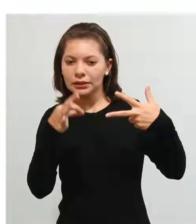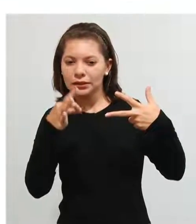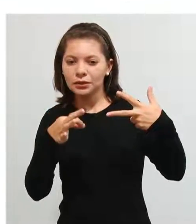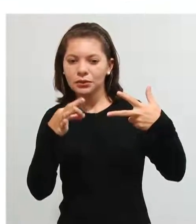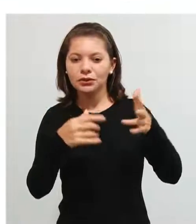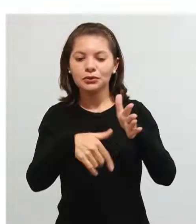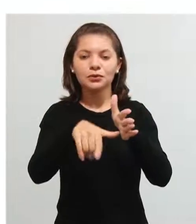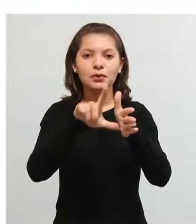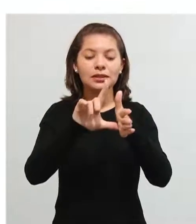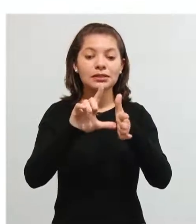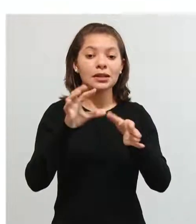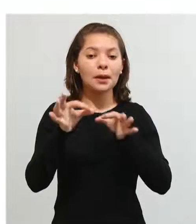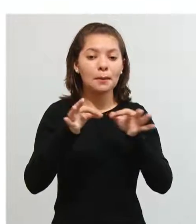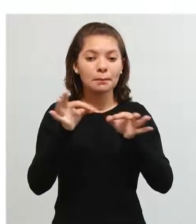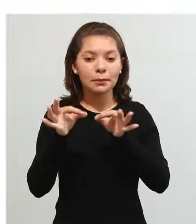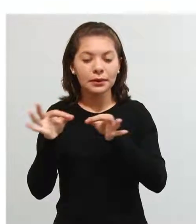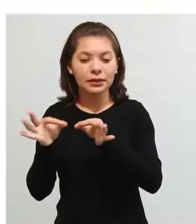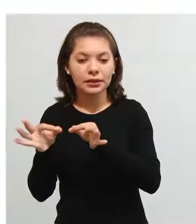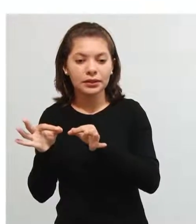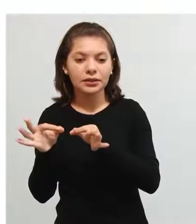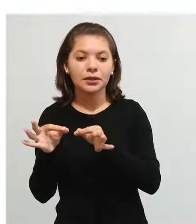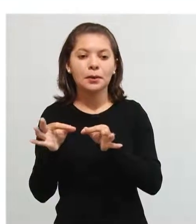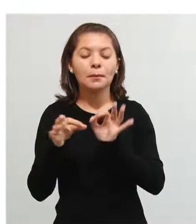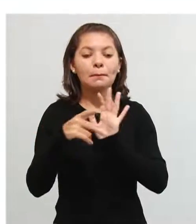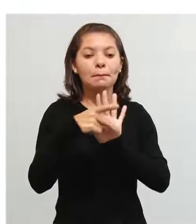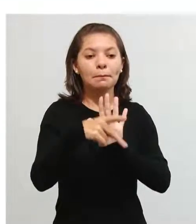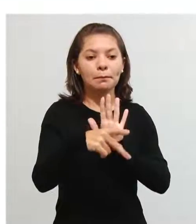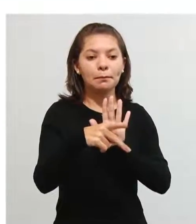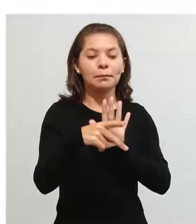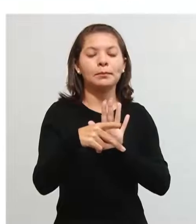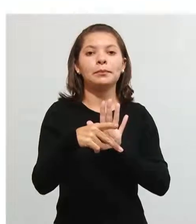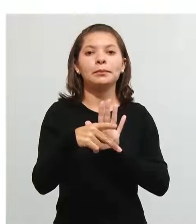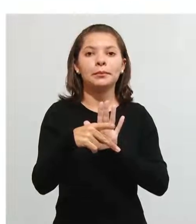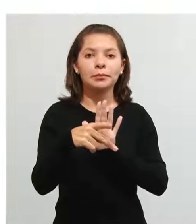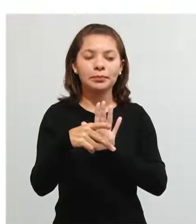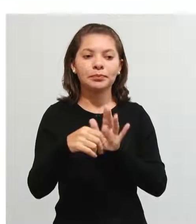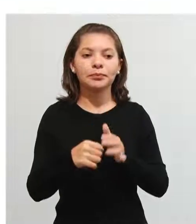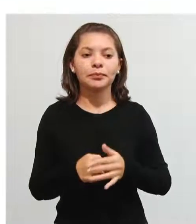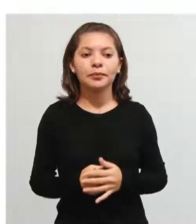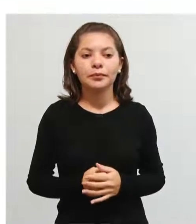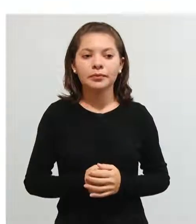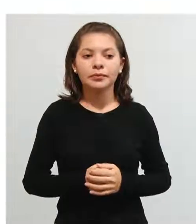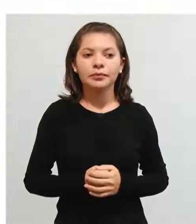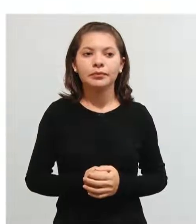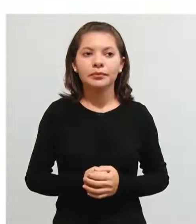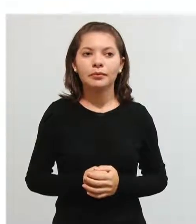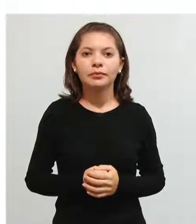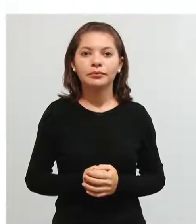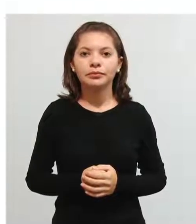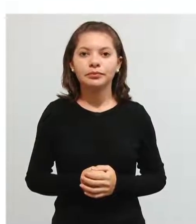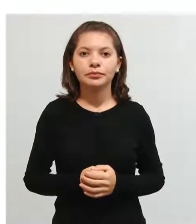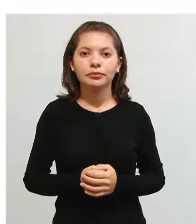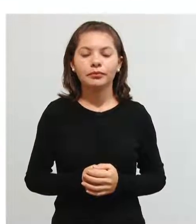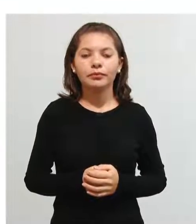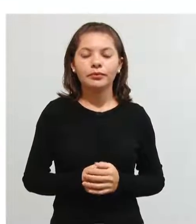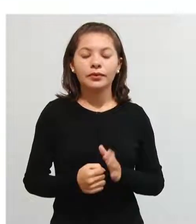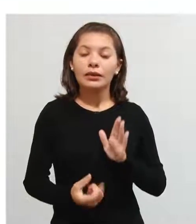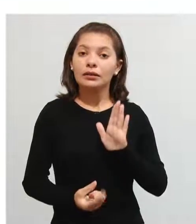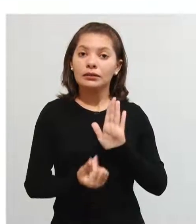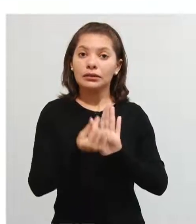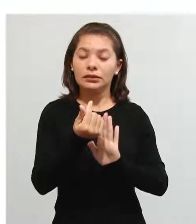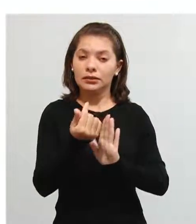planejamento, tá? Para estar aí, de fato, empregando, né, esses recursos que